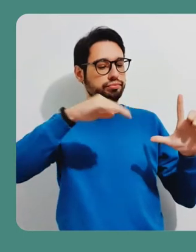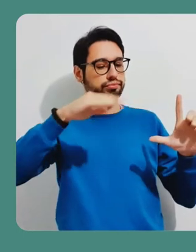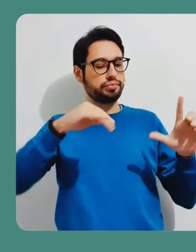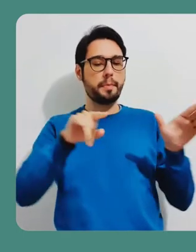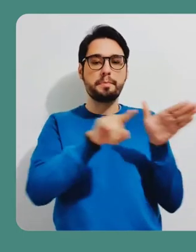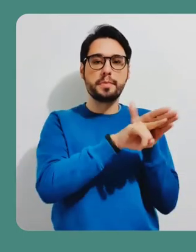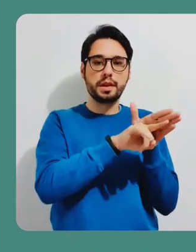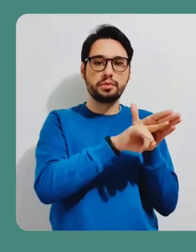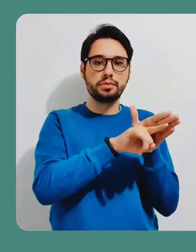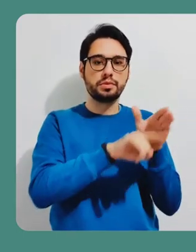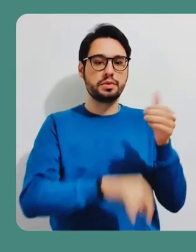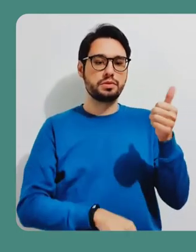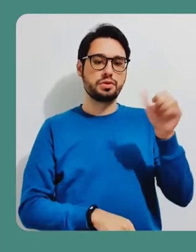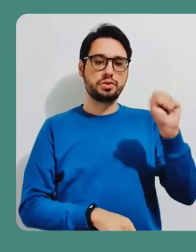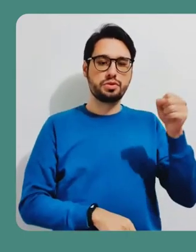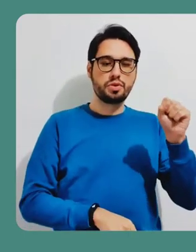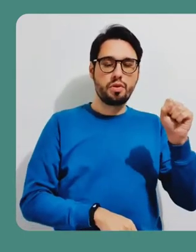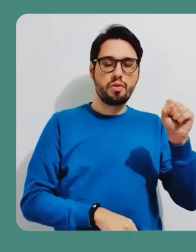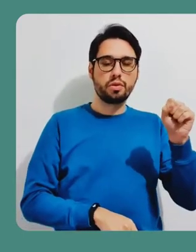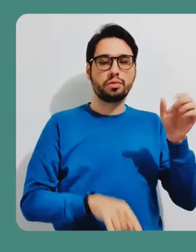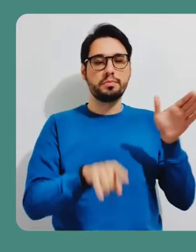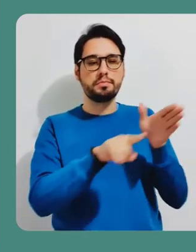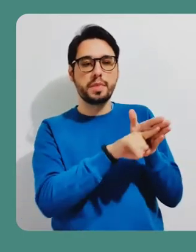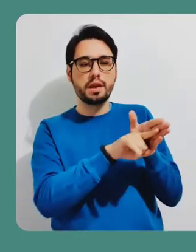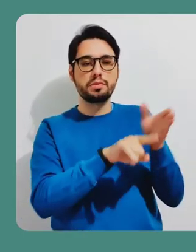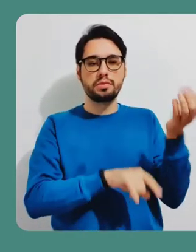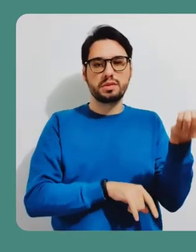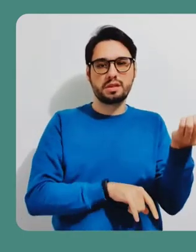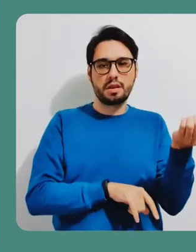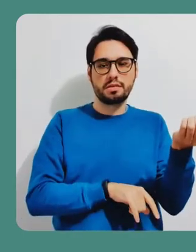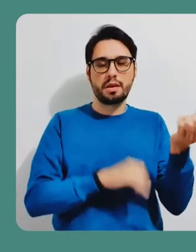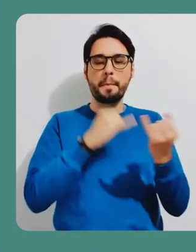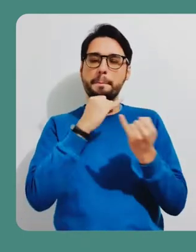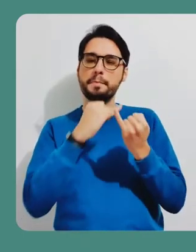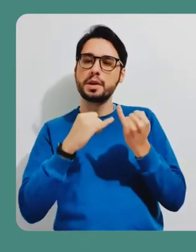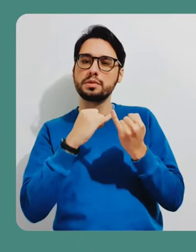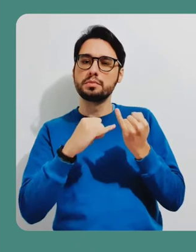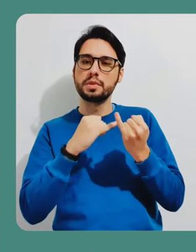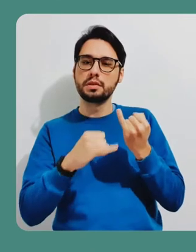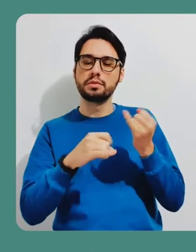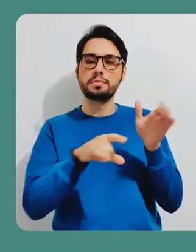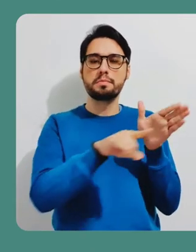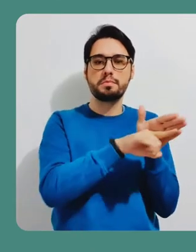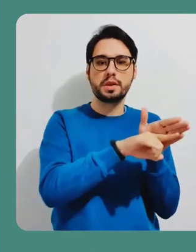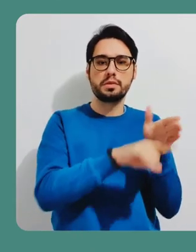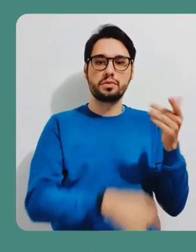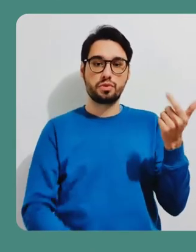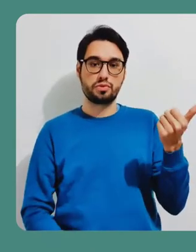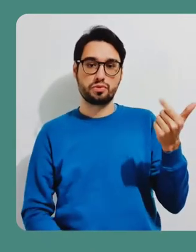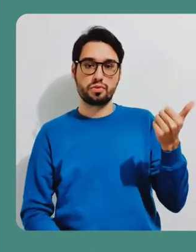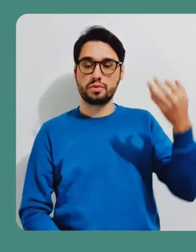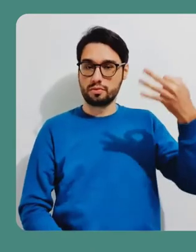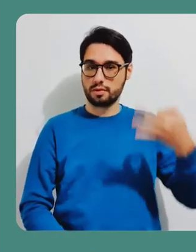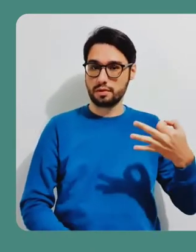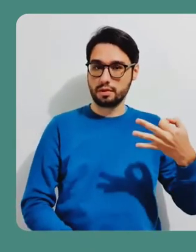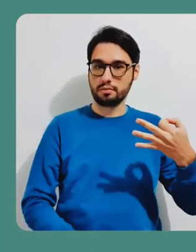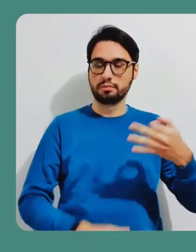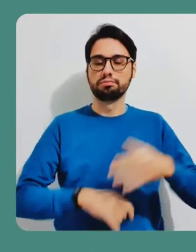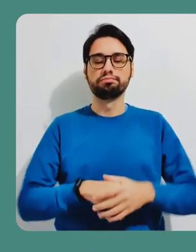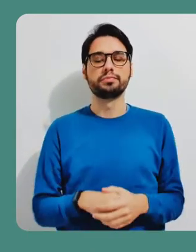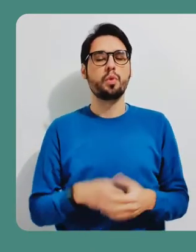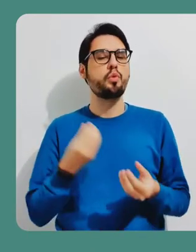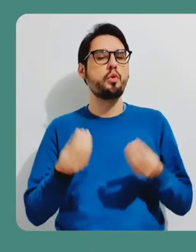ideal é que o som circulem entre - 18 e menos 6 ou seja a média deve ser menos 12